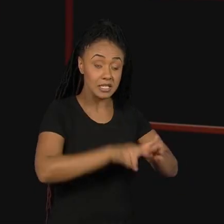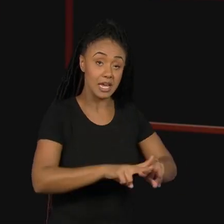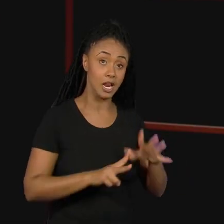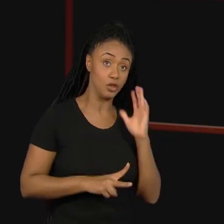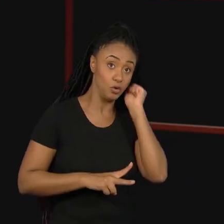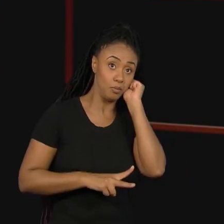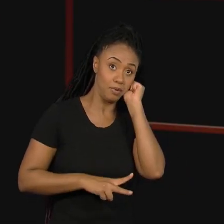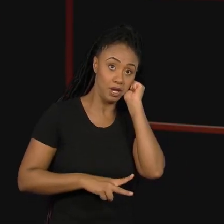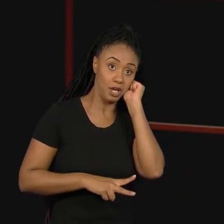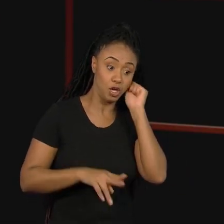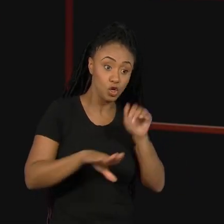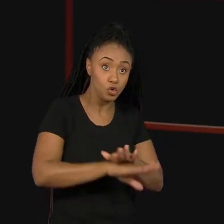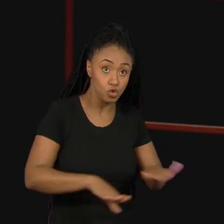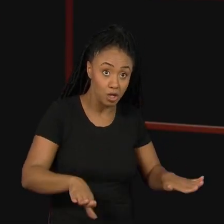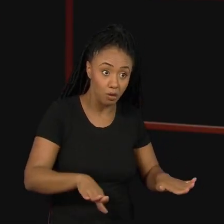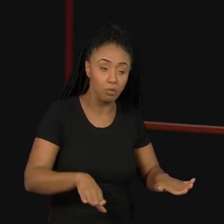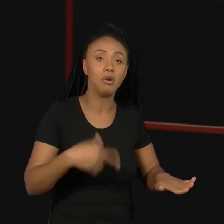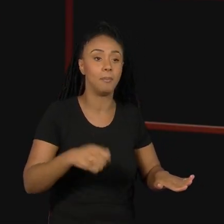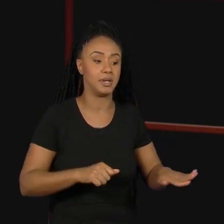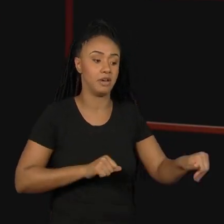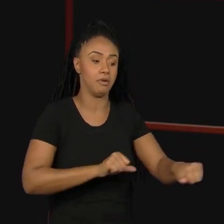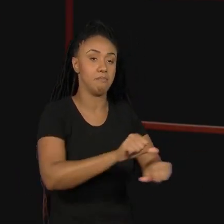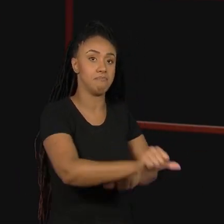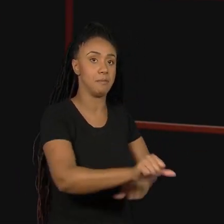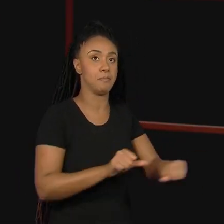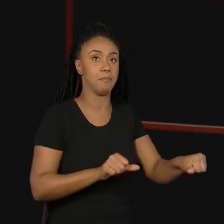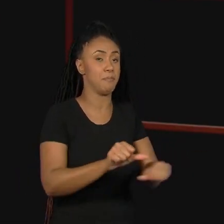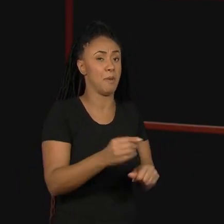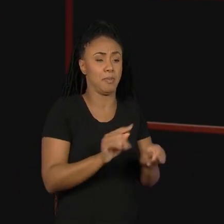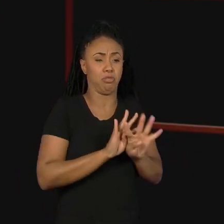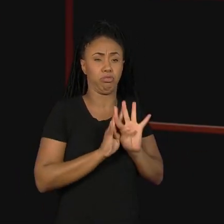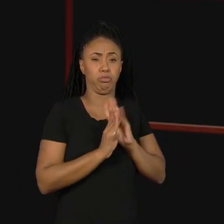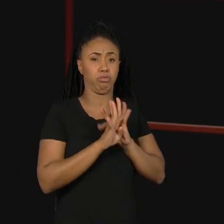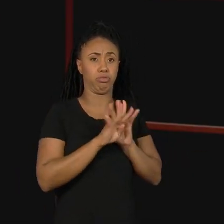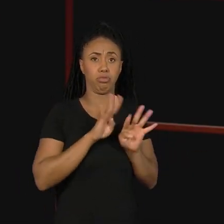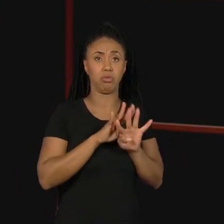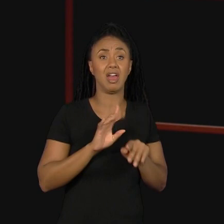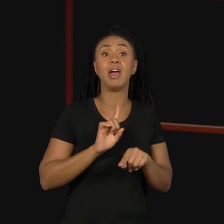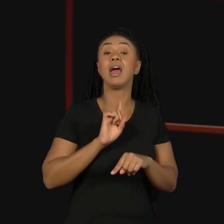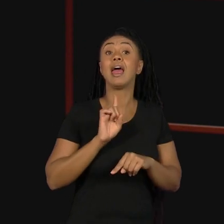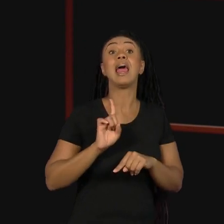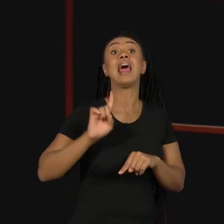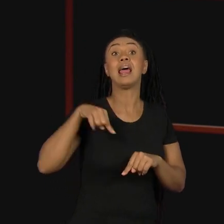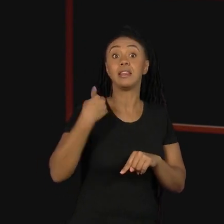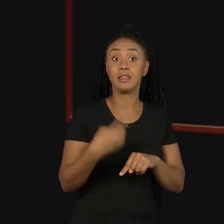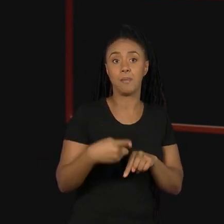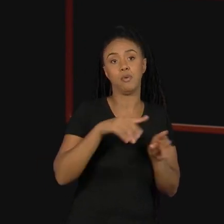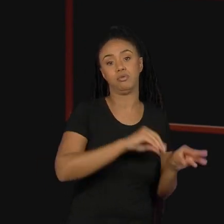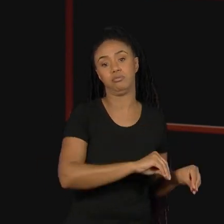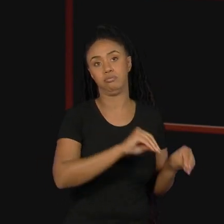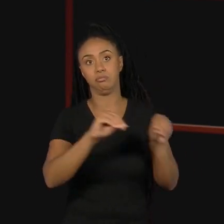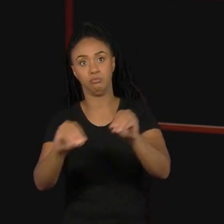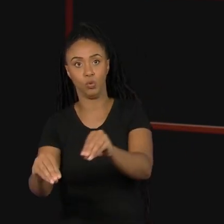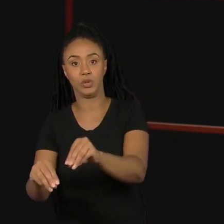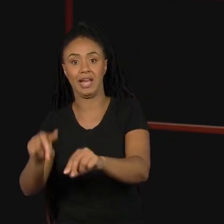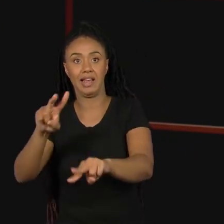tinha que revezar, tinha tanta gente que tinha. E depois, quando fui para o Carandiru, foi um paraíso. Tudo limpo, arrumado. E lá eu tive contato